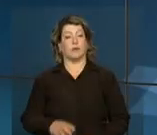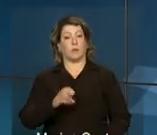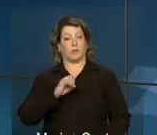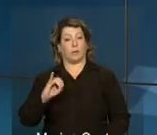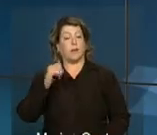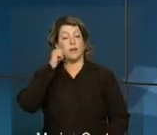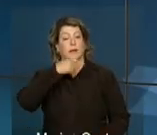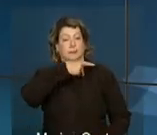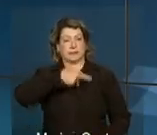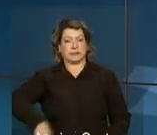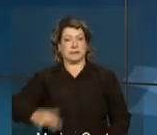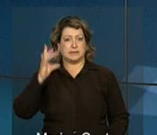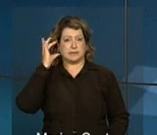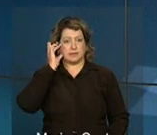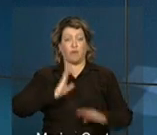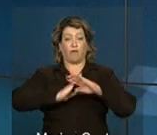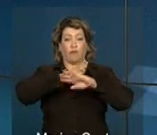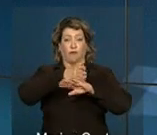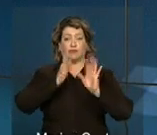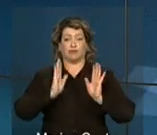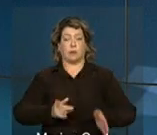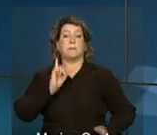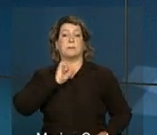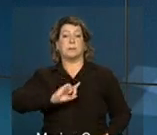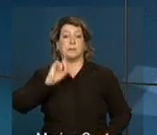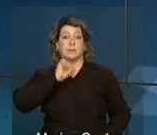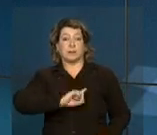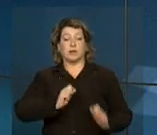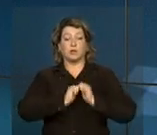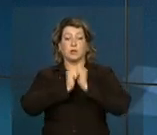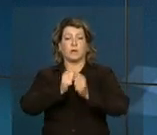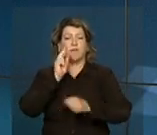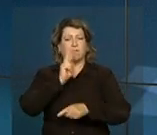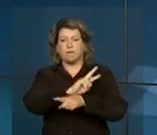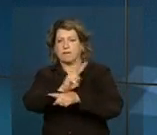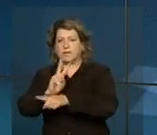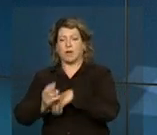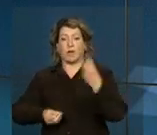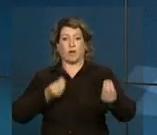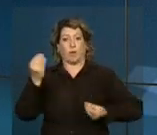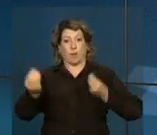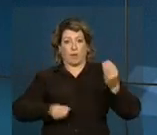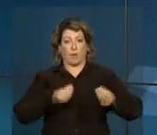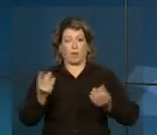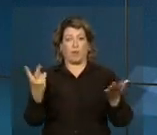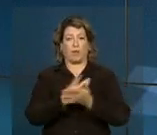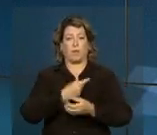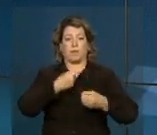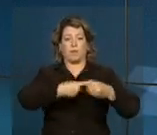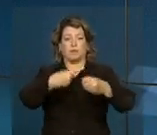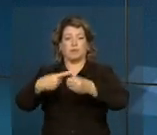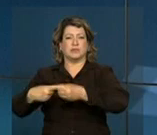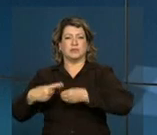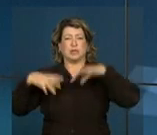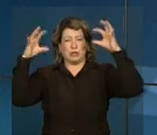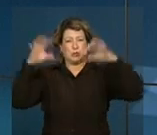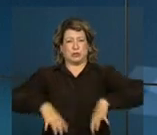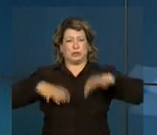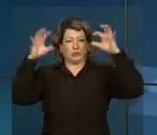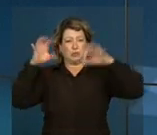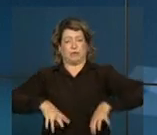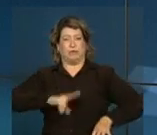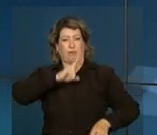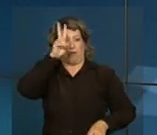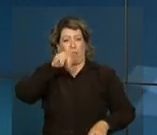Olá, a presidenta Dilma Rousseff foi a Minas Gerais acompanhar a situação dos municípios afetados pelas fortes chuvas que